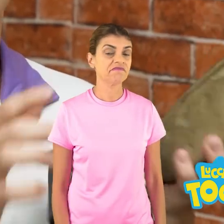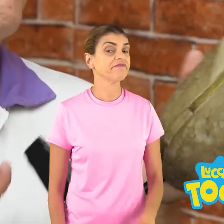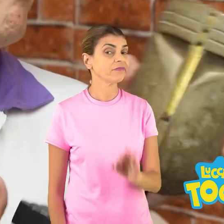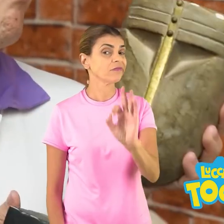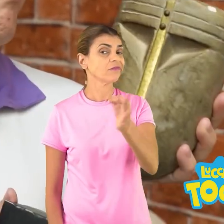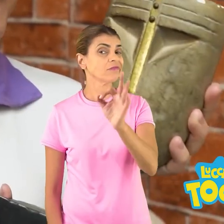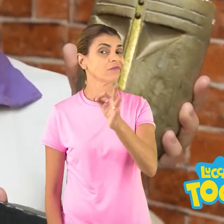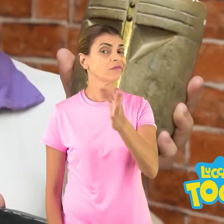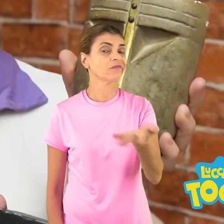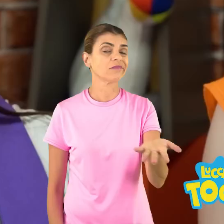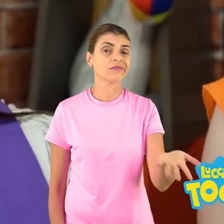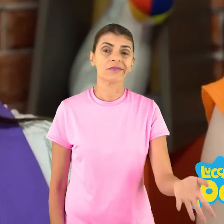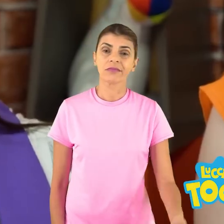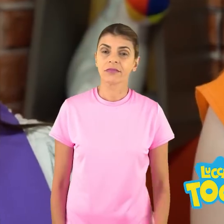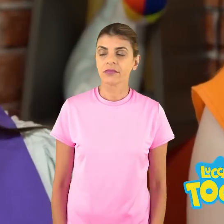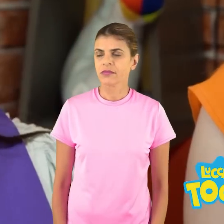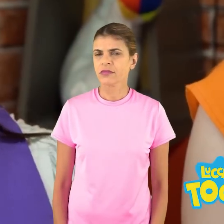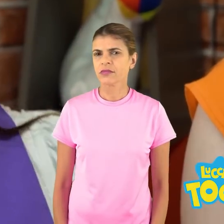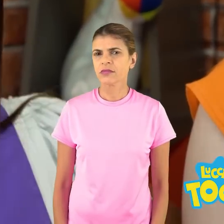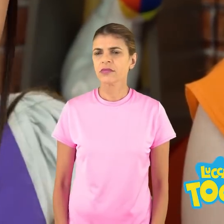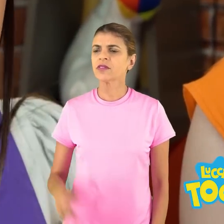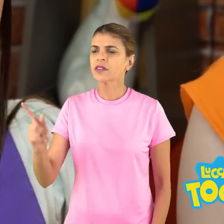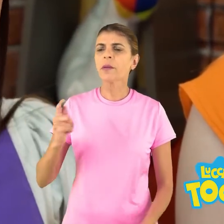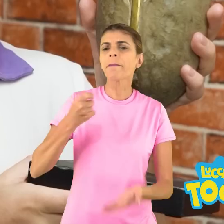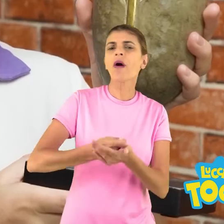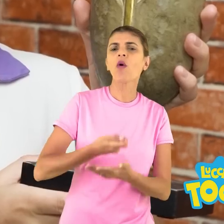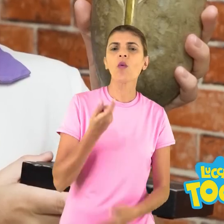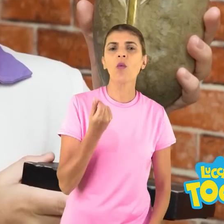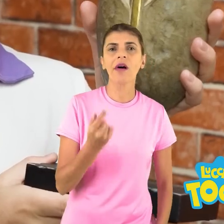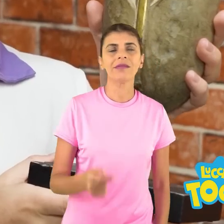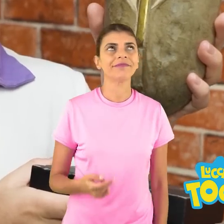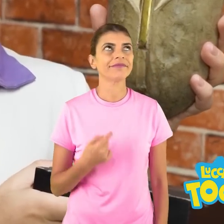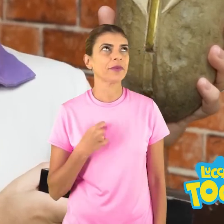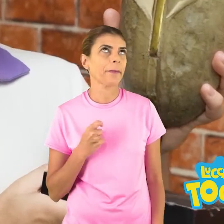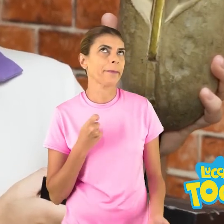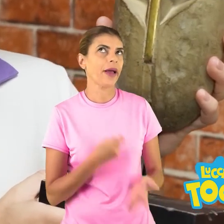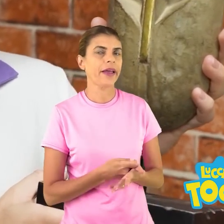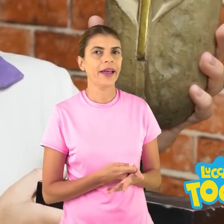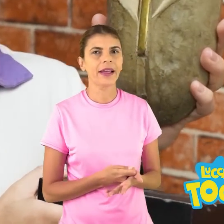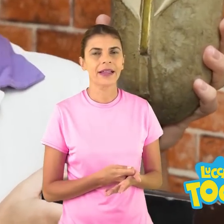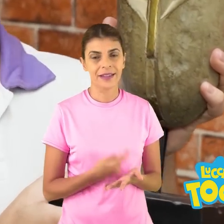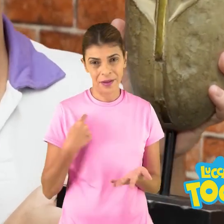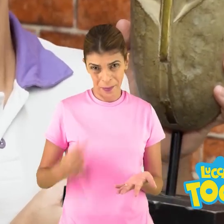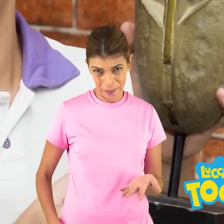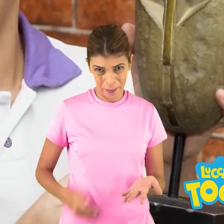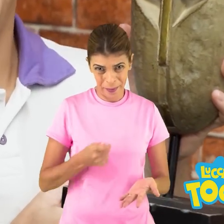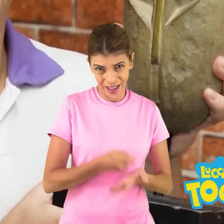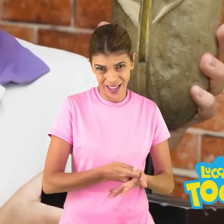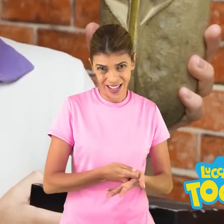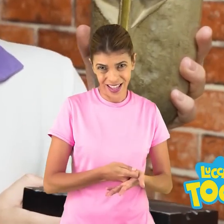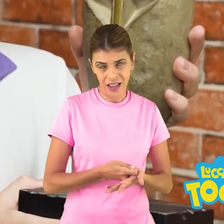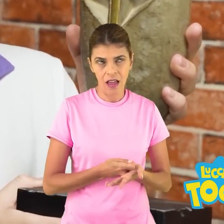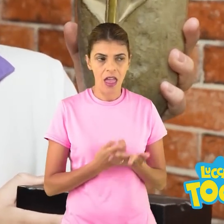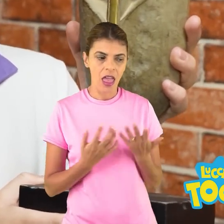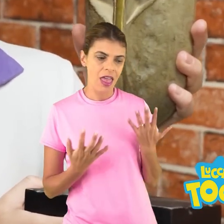Pois é. E quanto você pagou por isso? Quanto eu paguei?